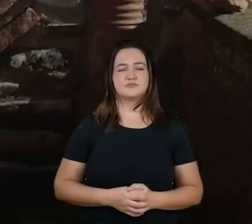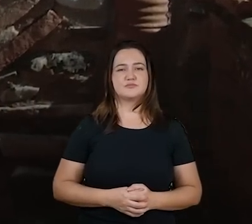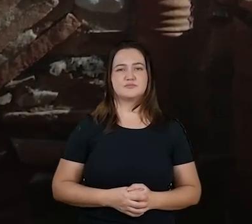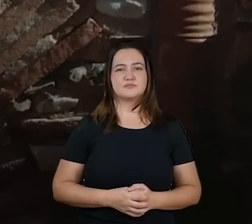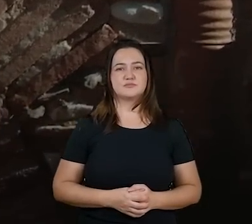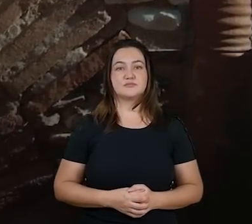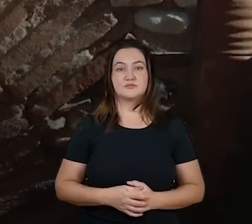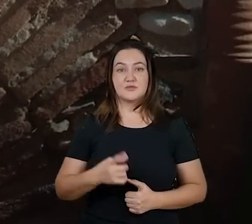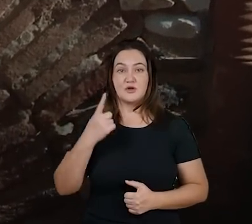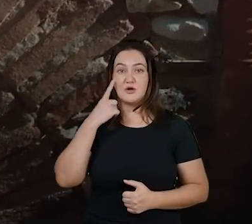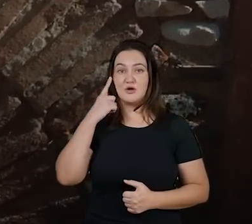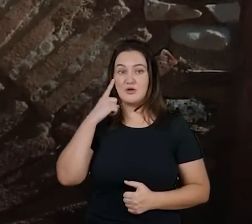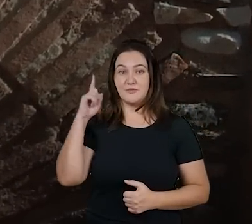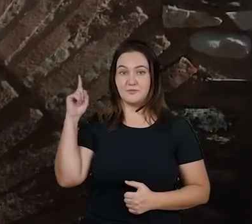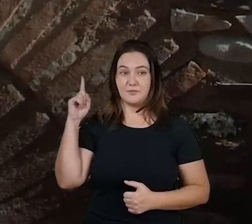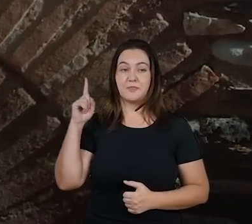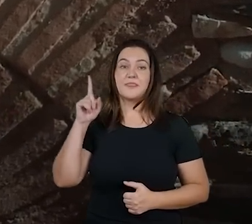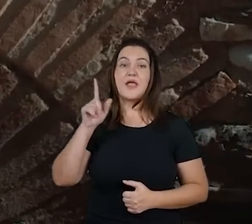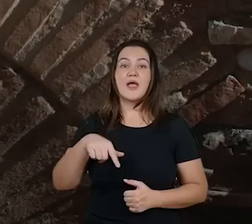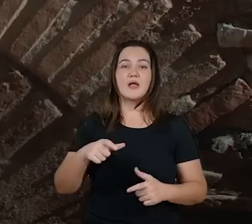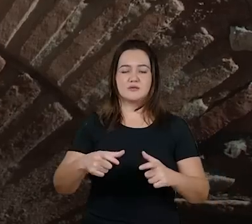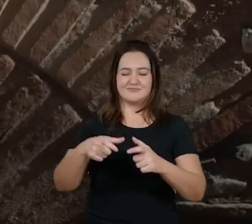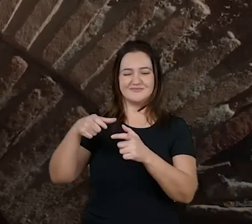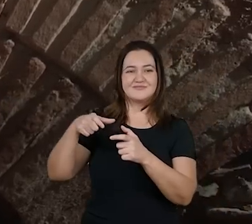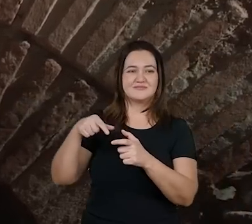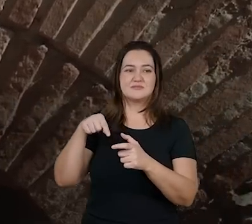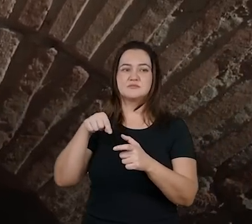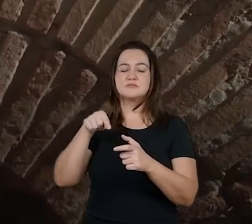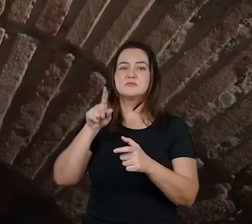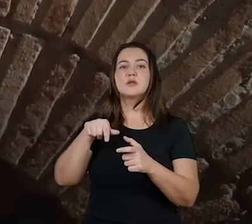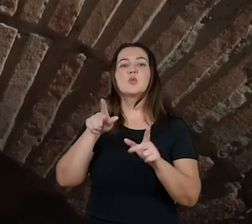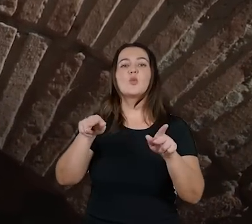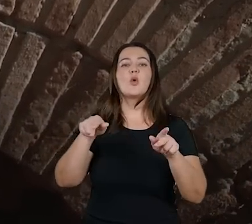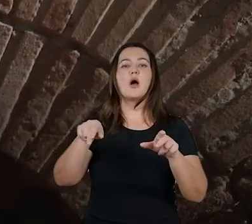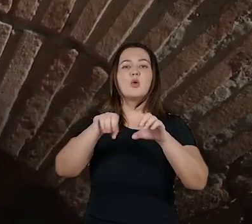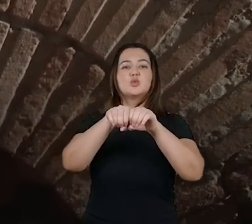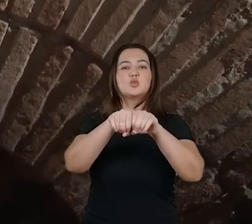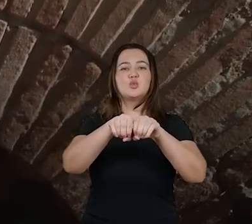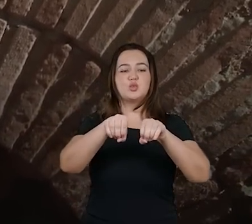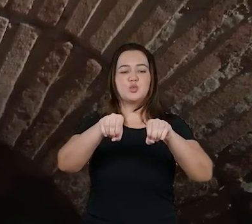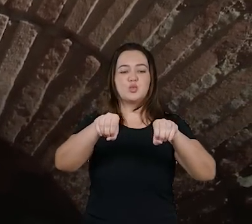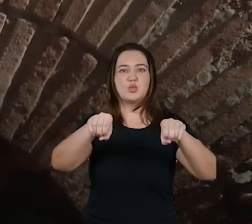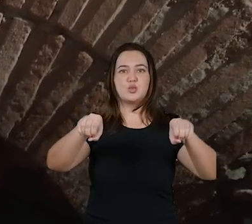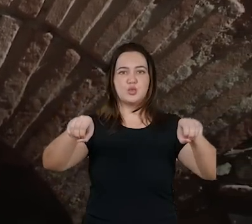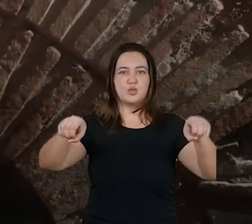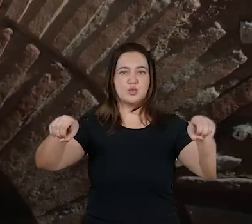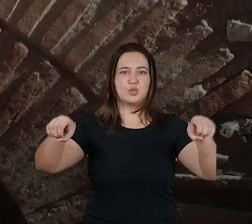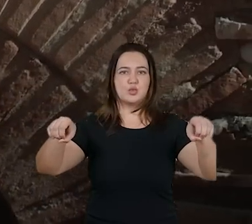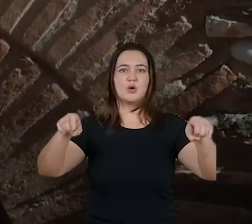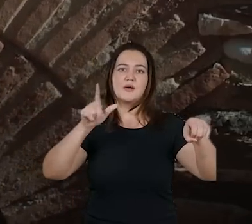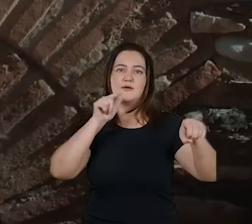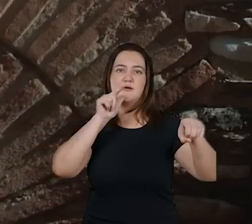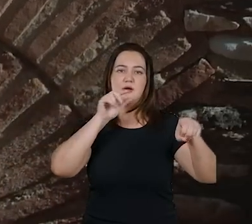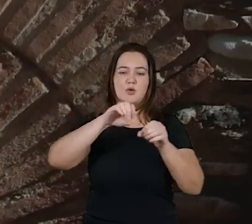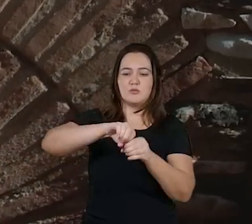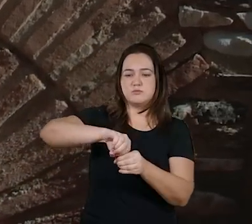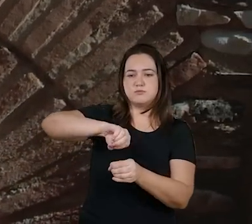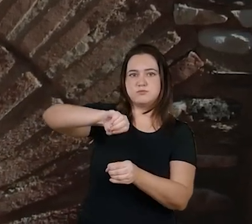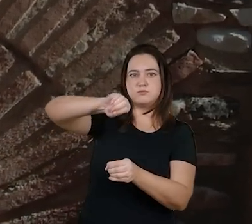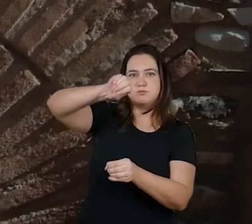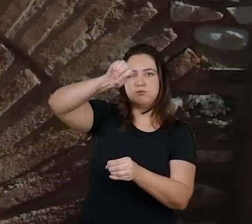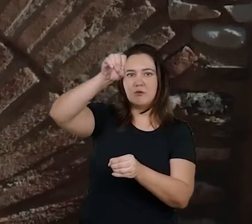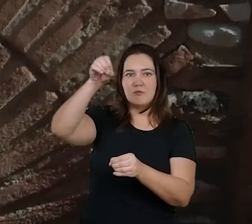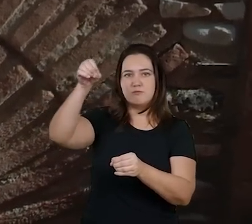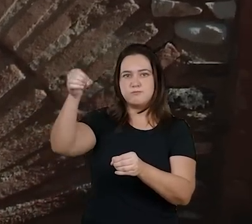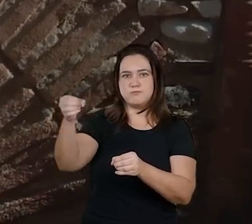Essa cerâmica aqui é mais um desses canos ou dessas tubulações que passam em todas as lojas. Eu